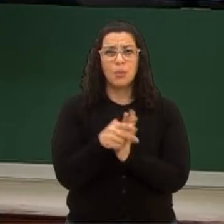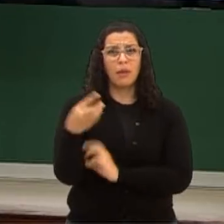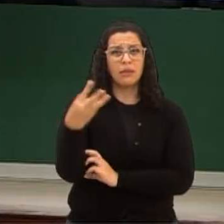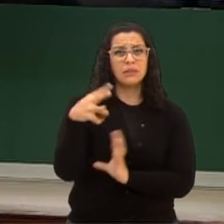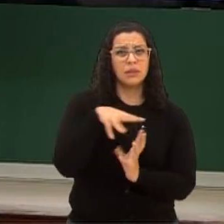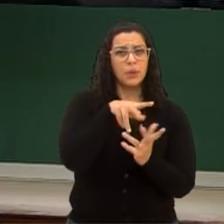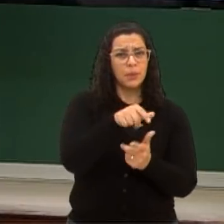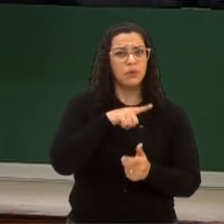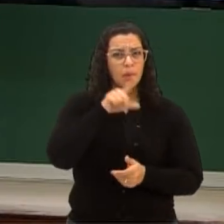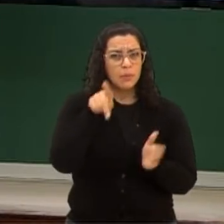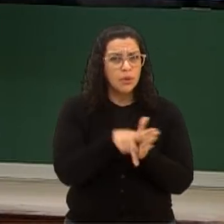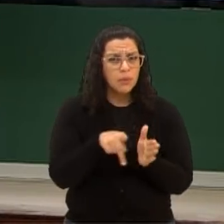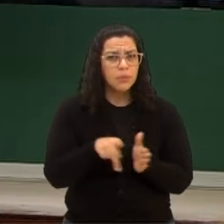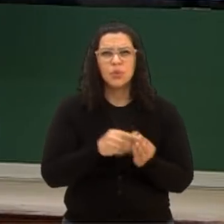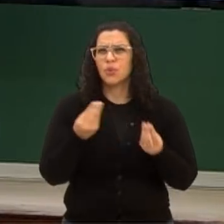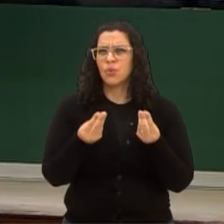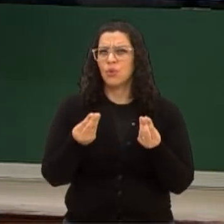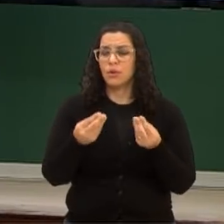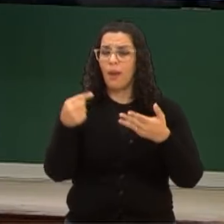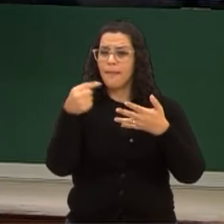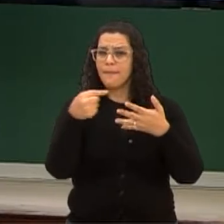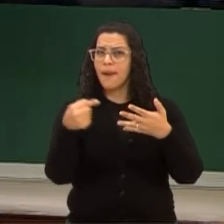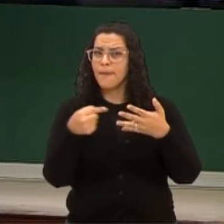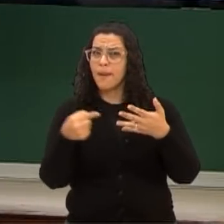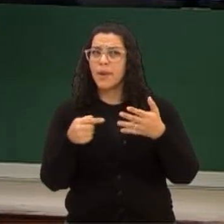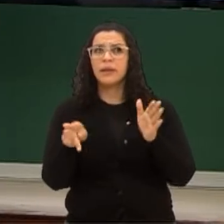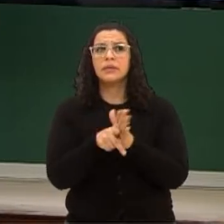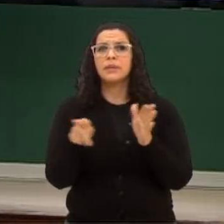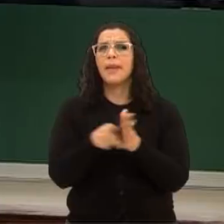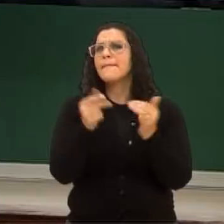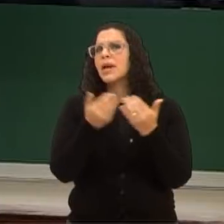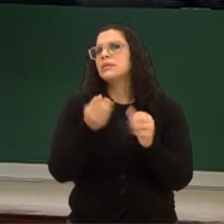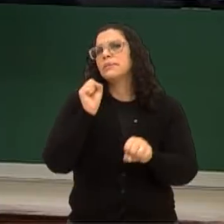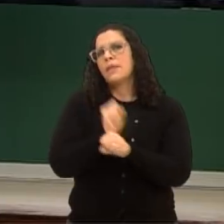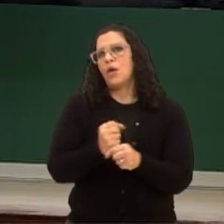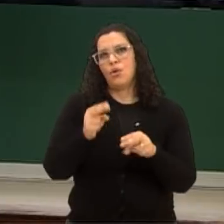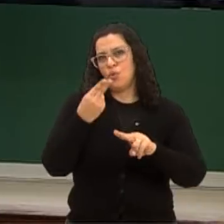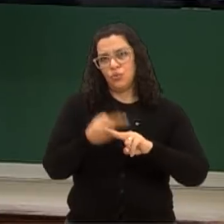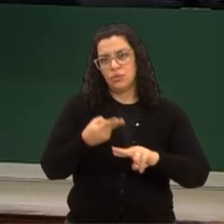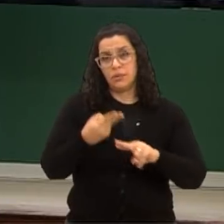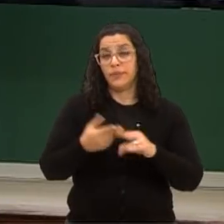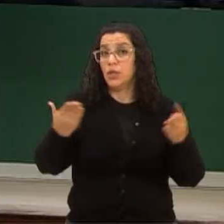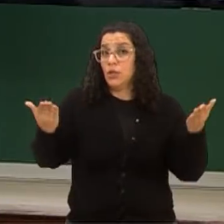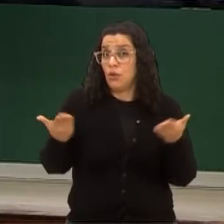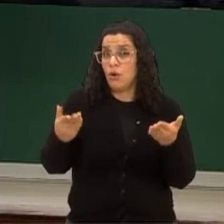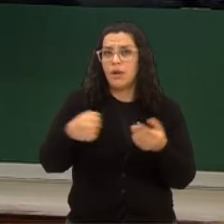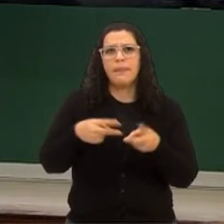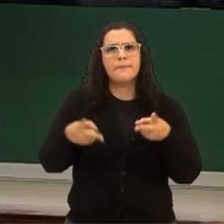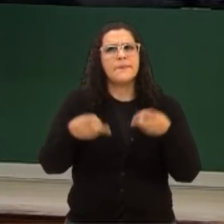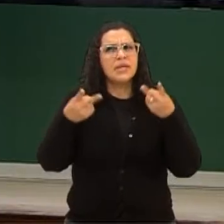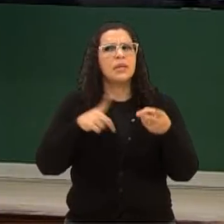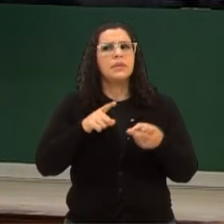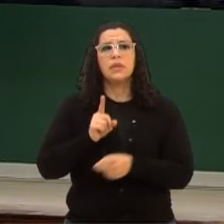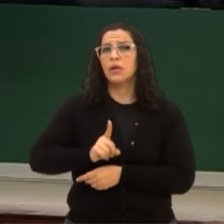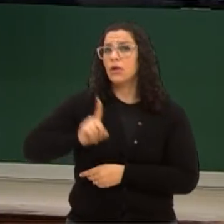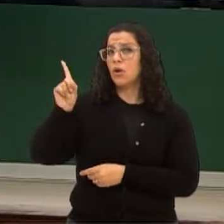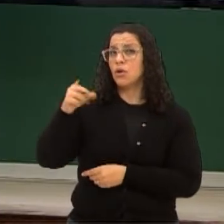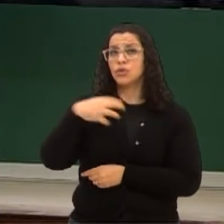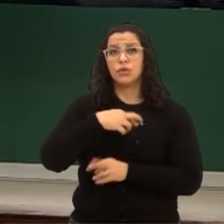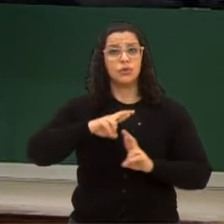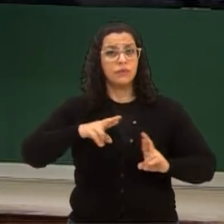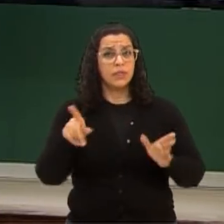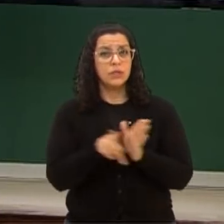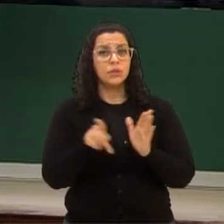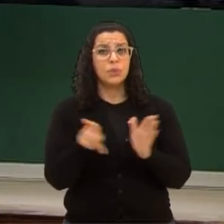terceiro mundo. Então, essa classificação ela foi caindo em desuso. Passamos, então, a observar aqui uma outra forma